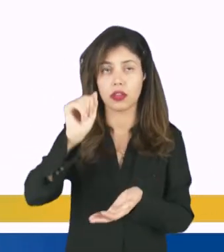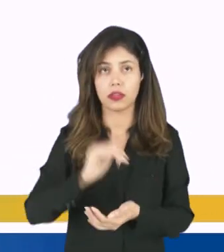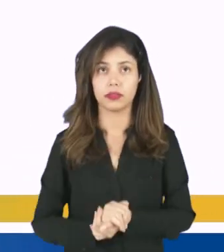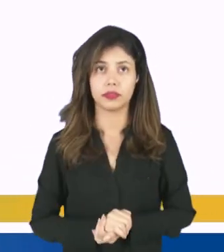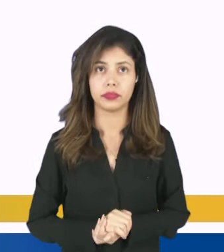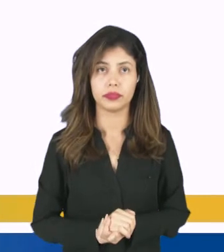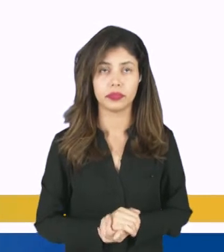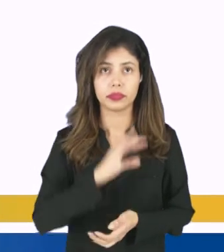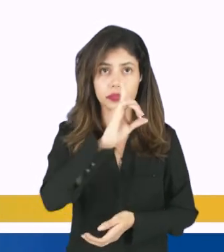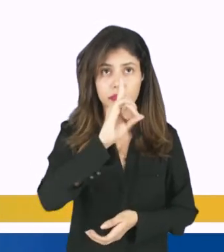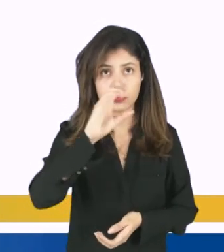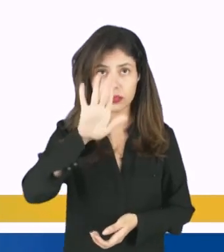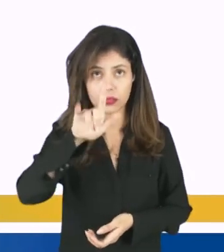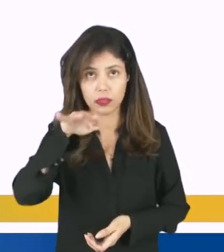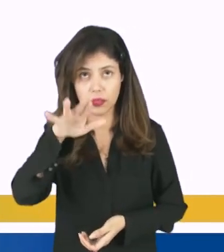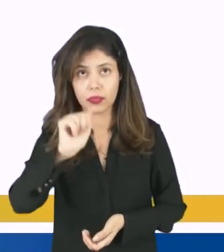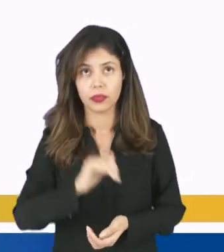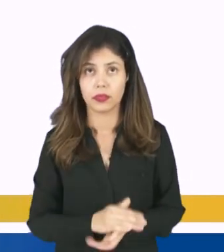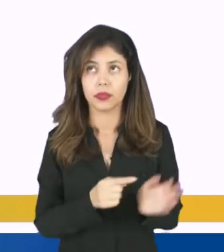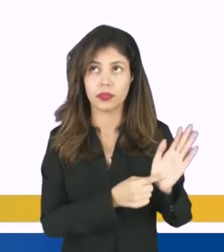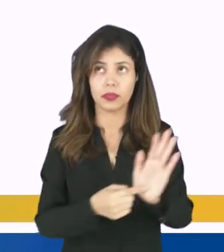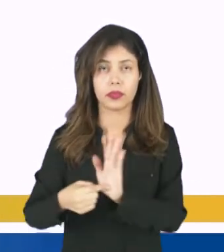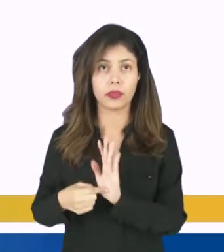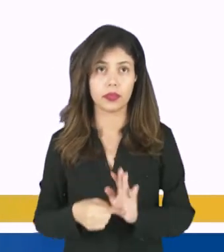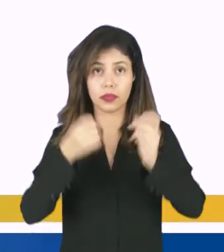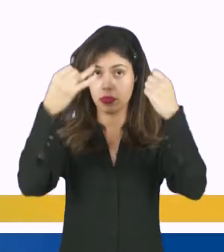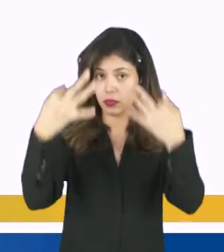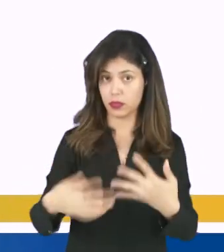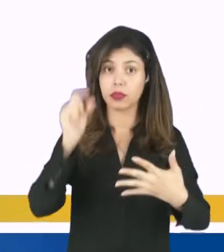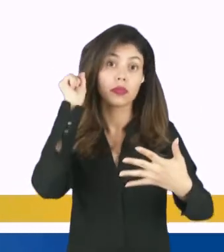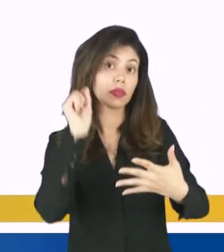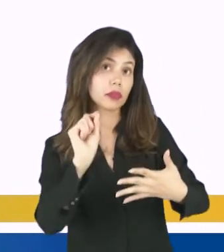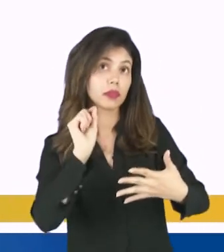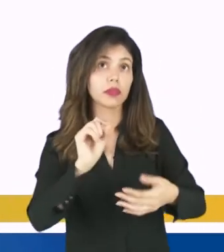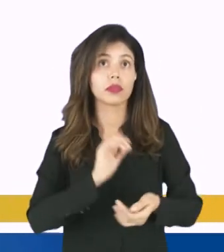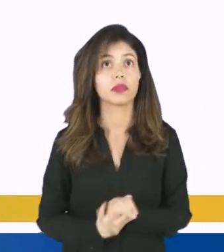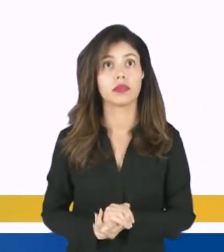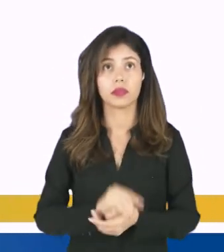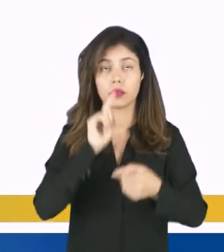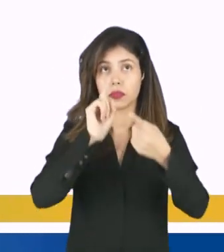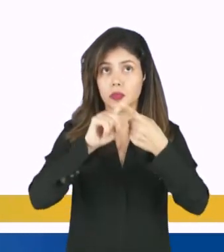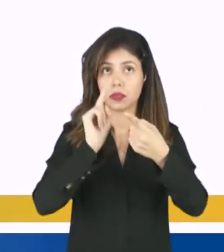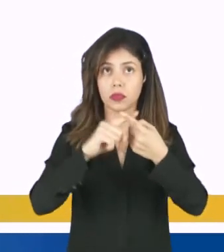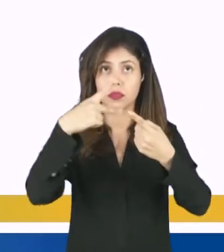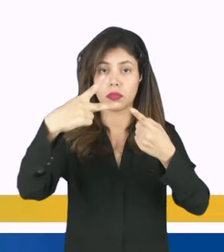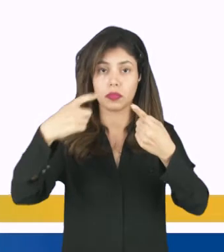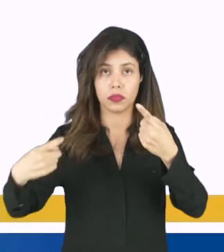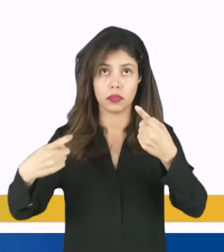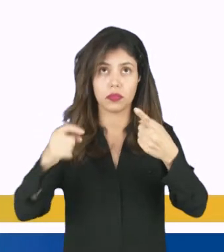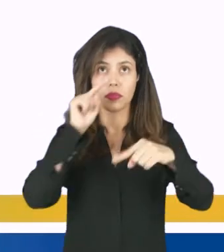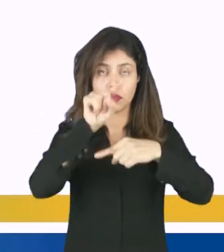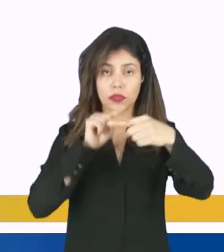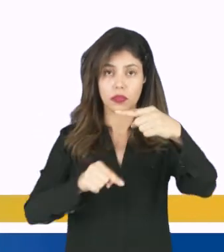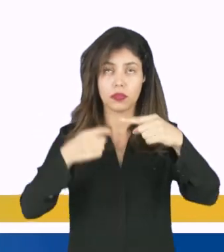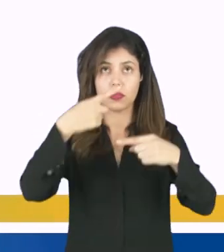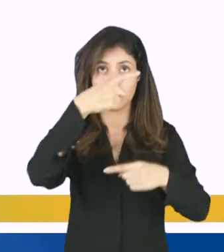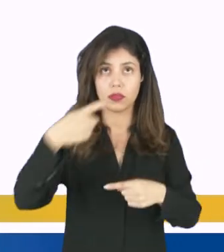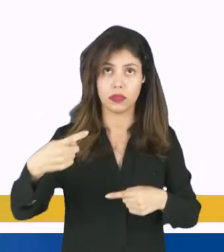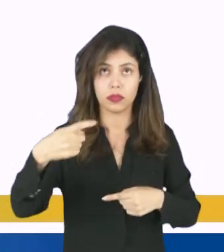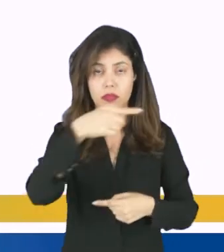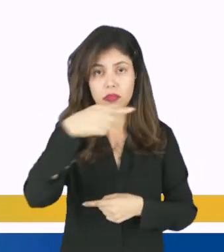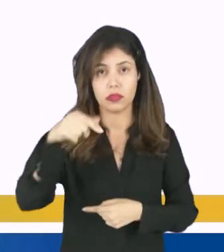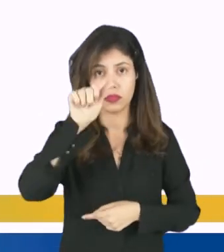Então, trocando o valor dele, ele ficará negativo lá na minha P de A. Então, minha P de A é